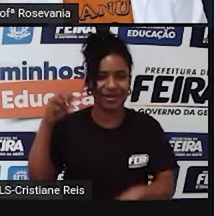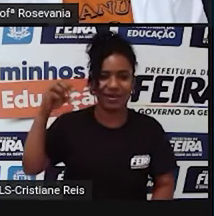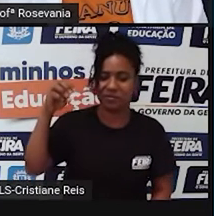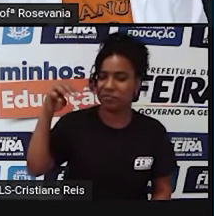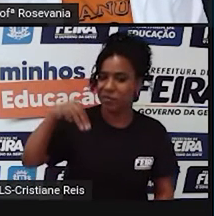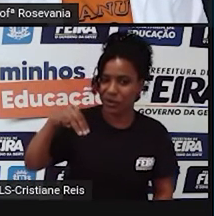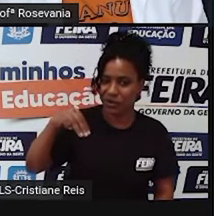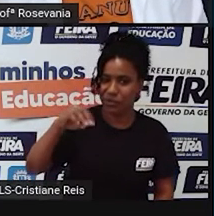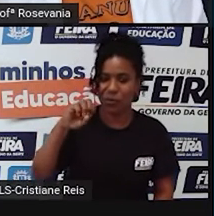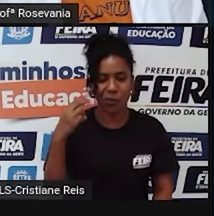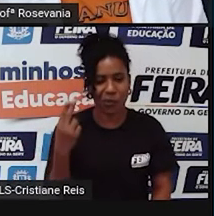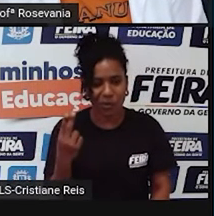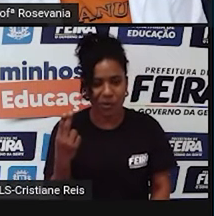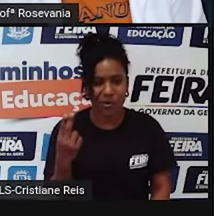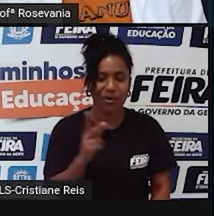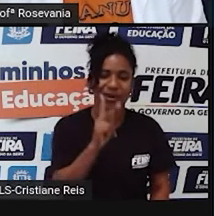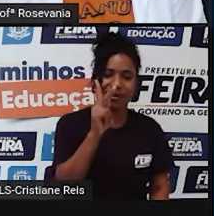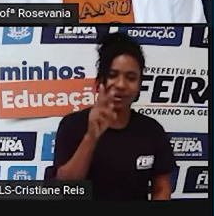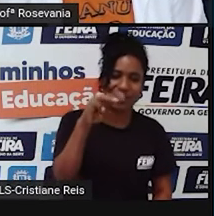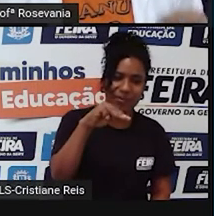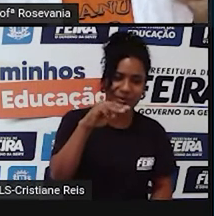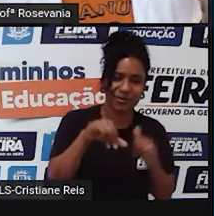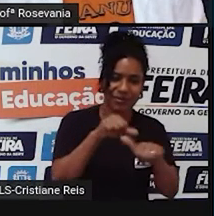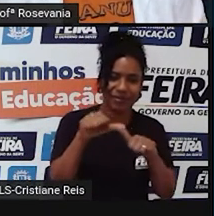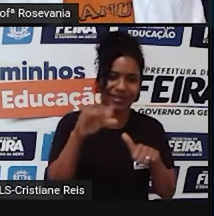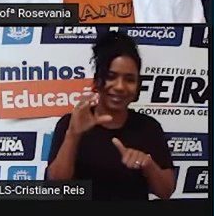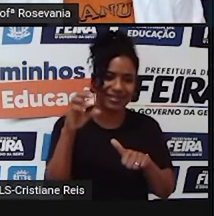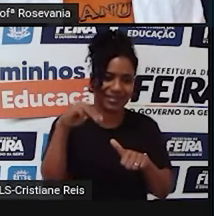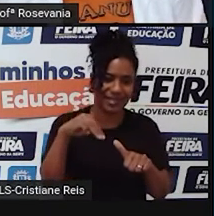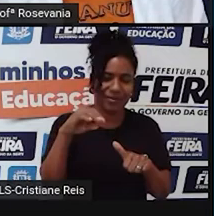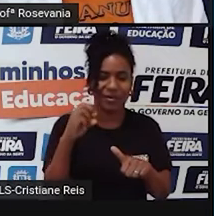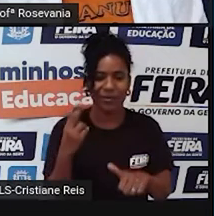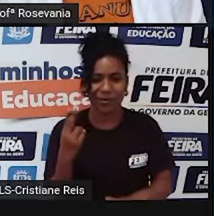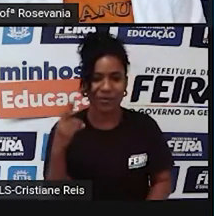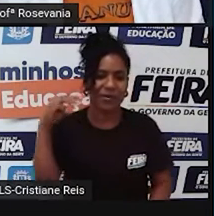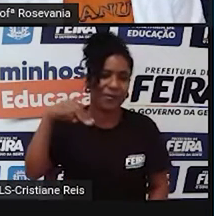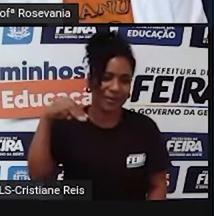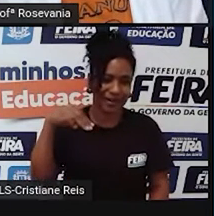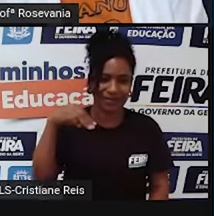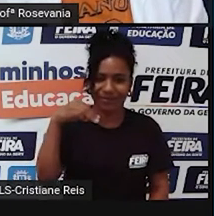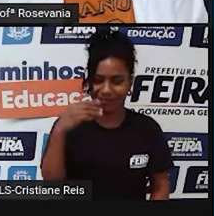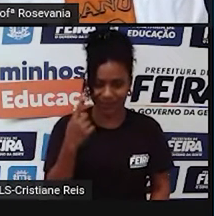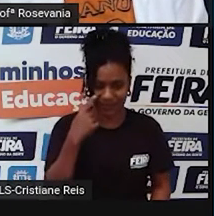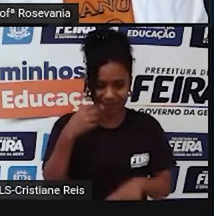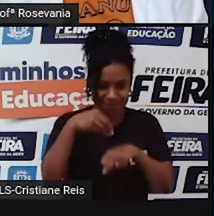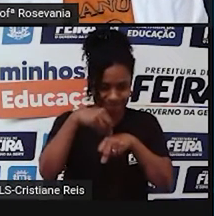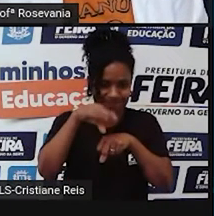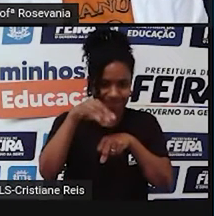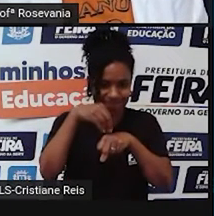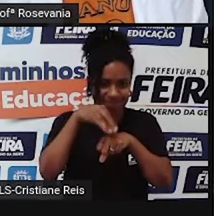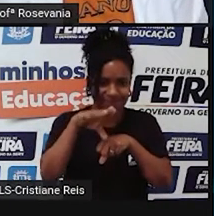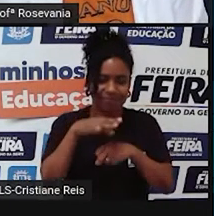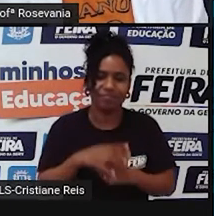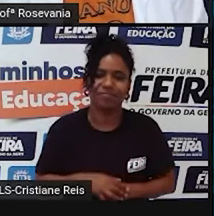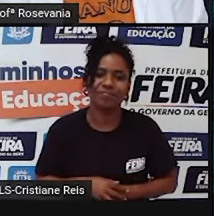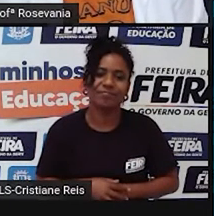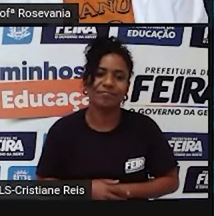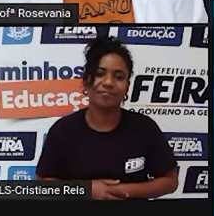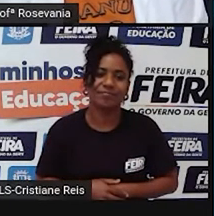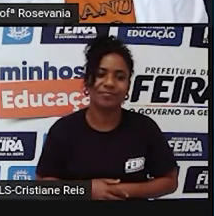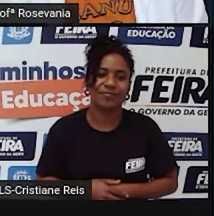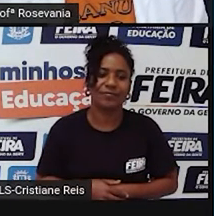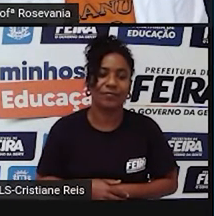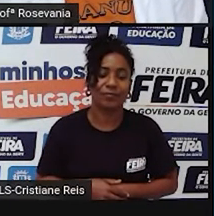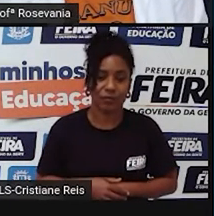de quilômetros em metros em centímetro, aí a gente já dá esses macetezinhos. Por exemplo, se você